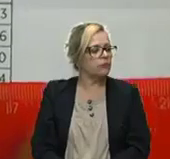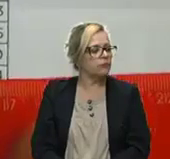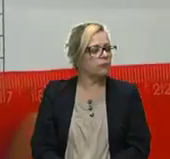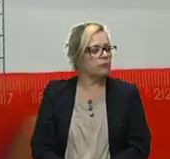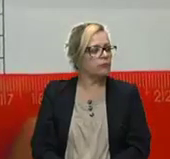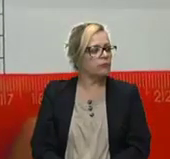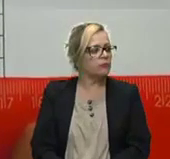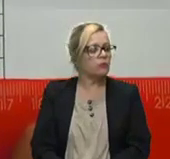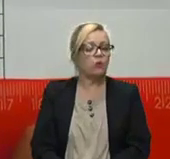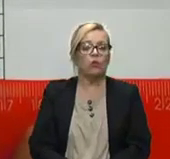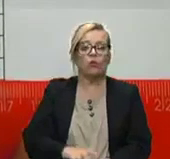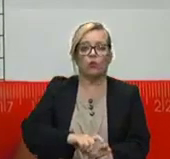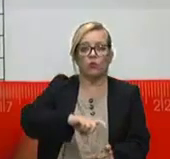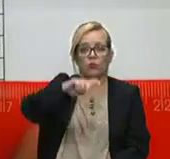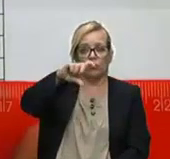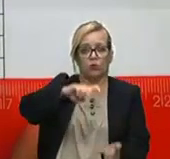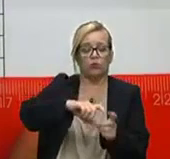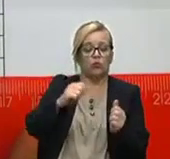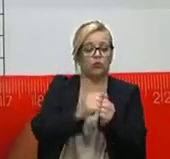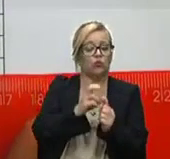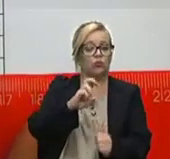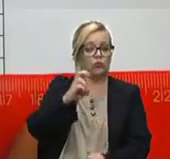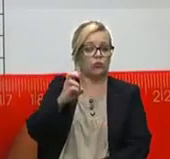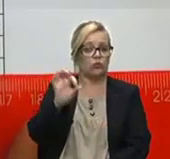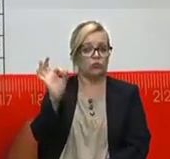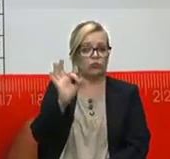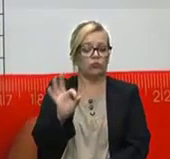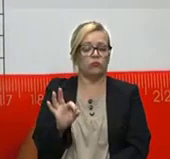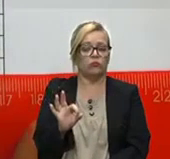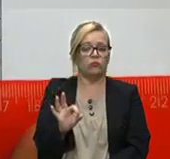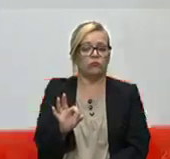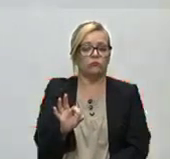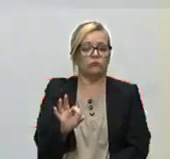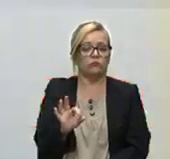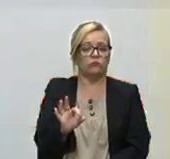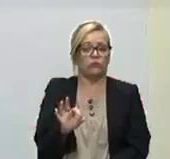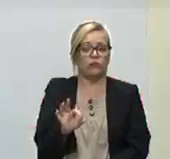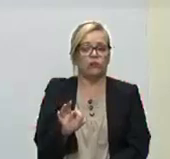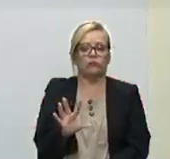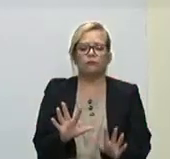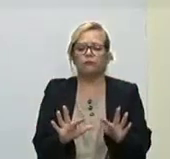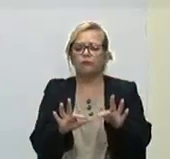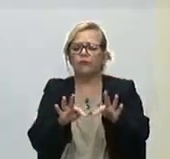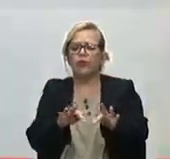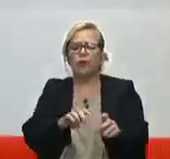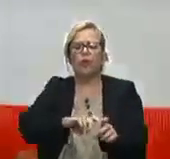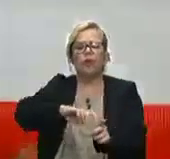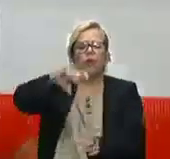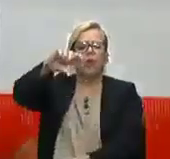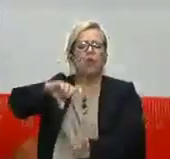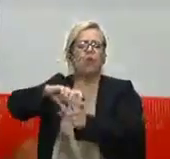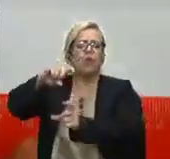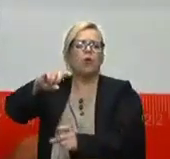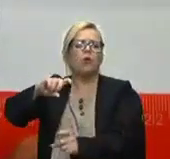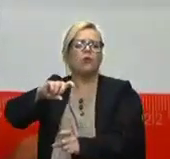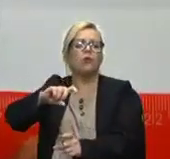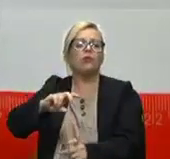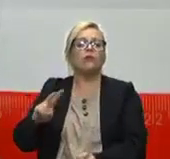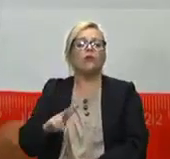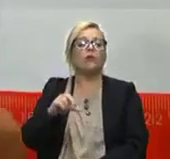com a coluna que tem o 5%. Então, o 5% é a última coluna. Qual o valor que está no cruzamento,